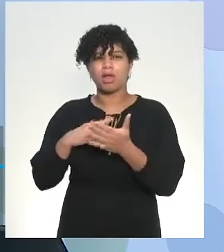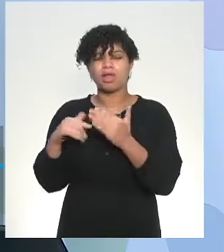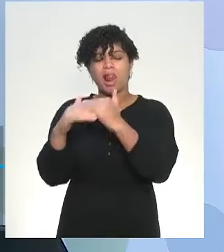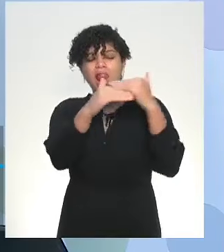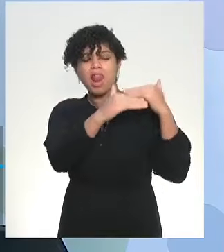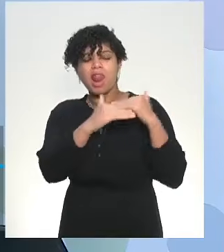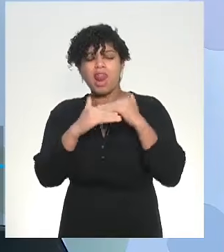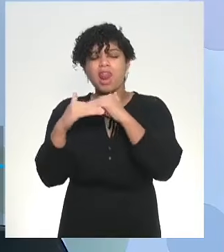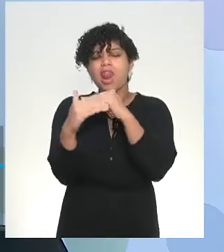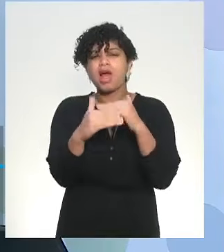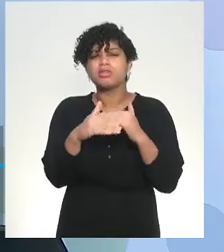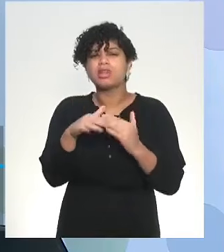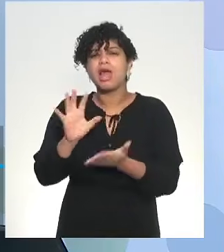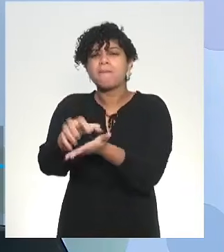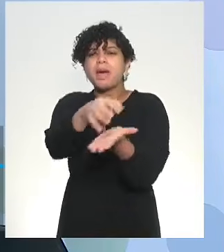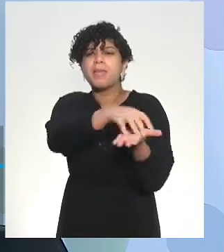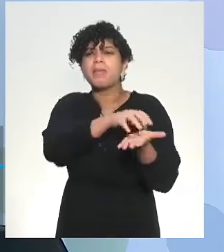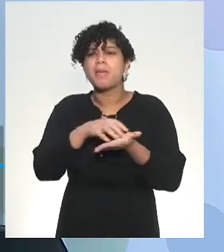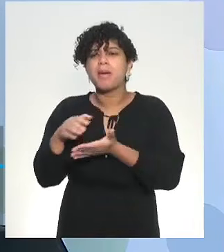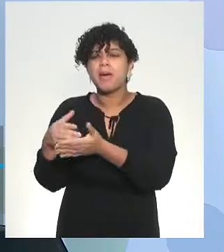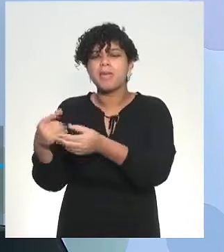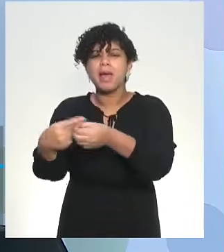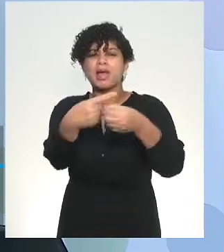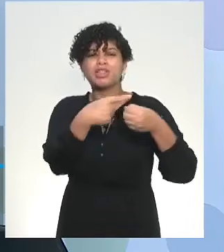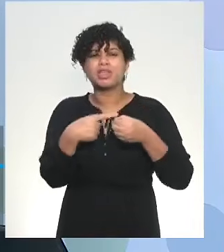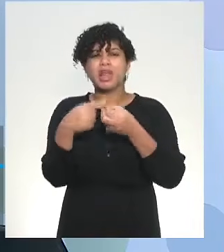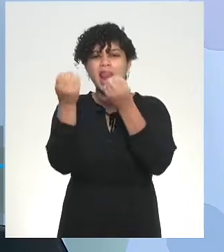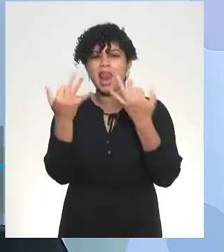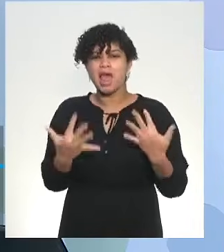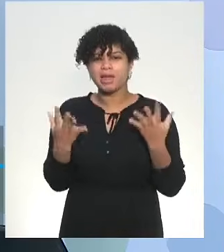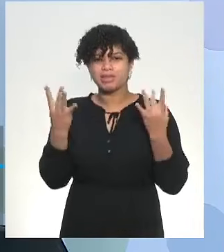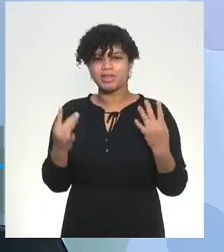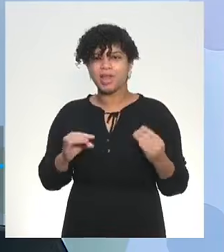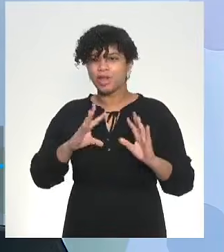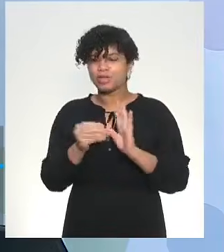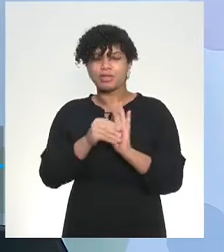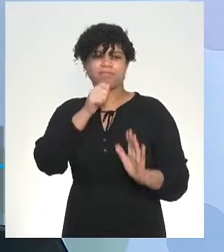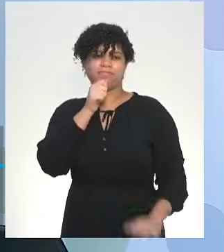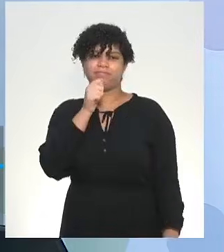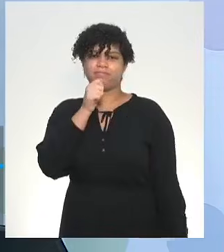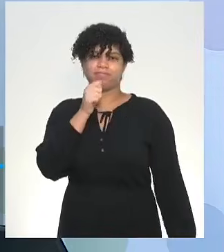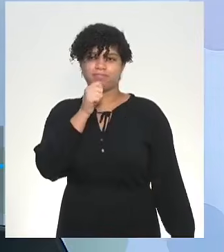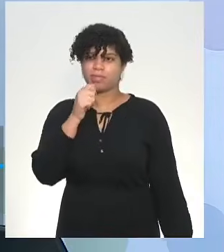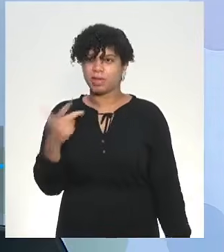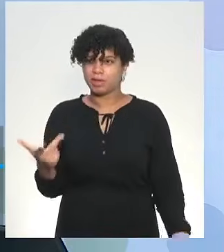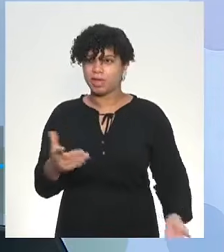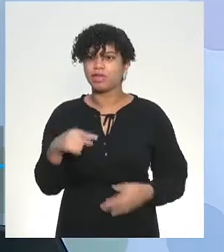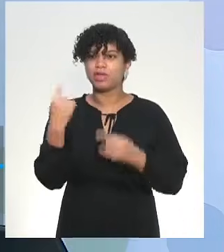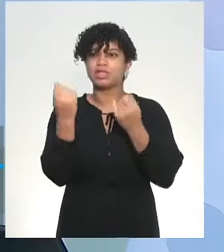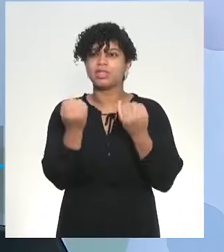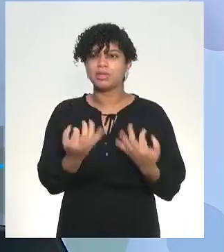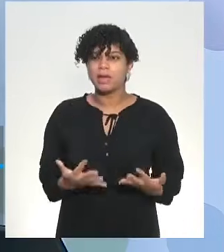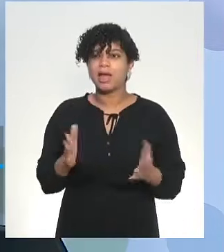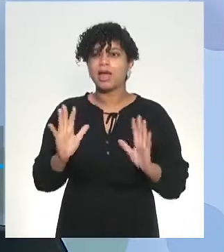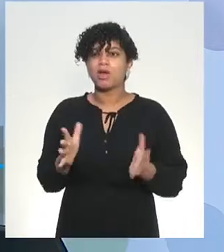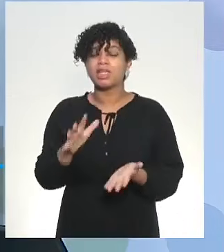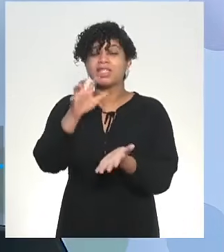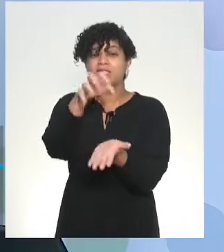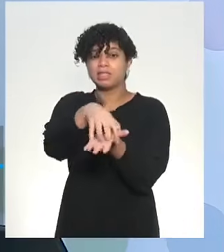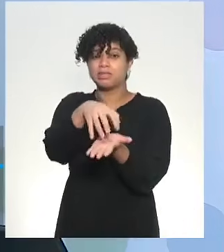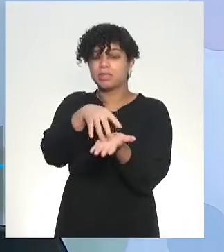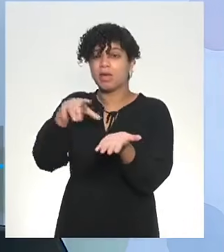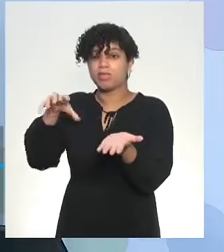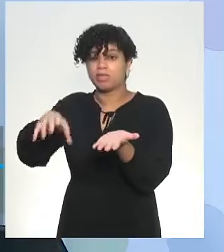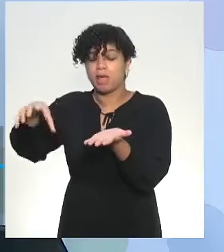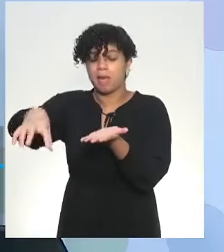urbana, ela já não é tão falada como antigamente, né? Hoje nós falamos em arranjos populacionais. E aí